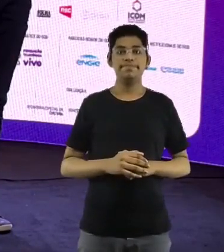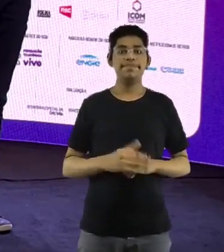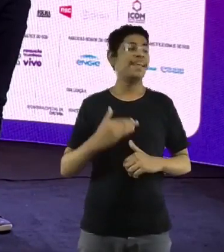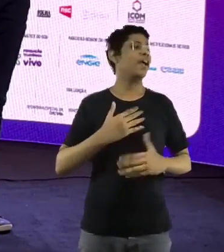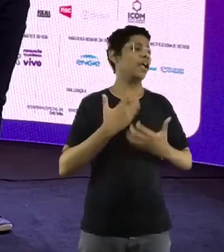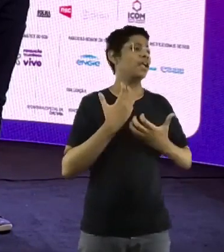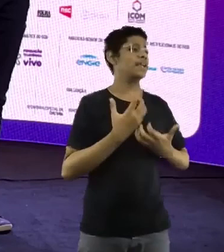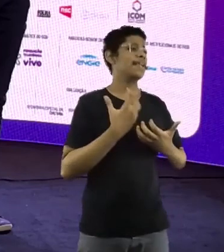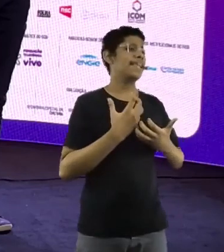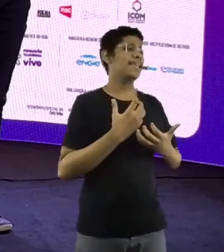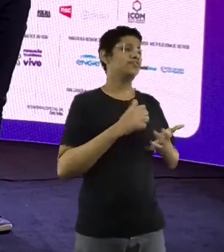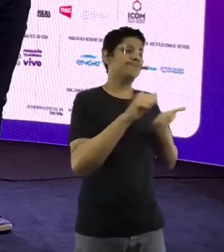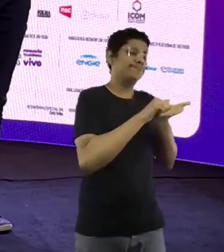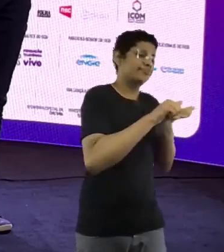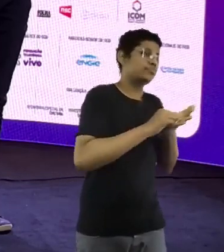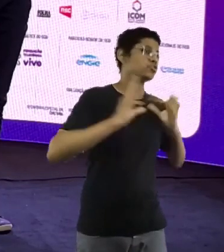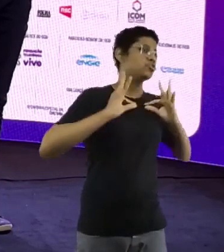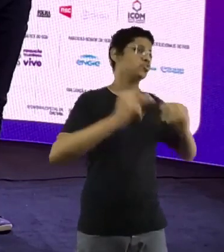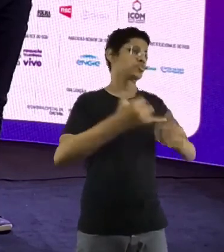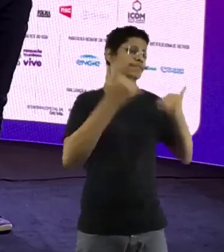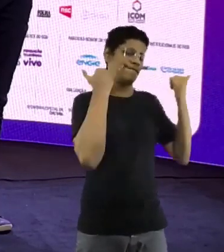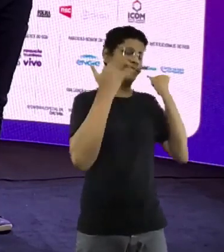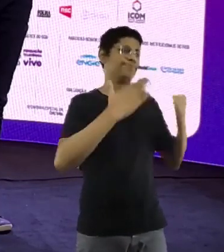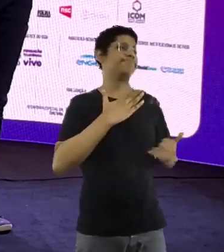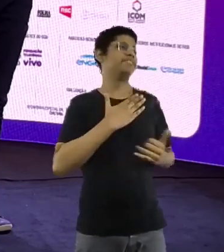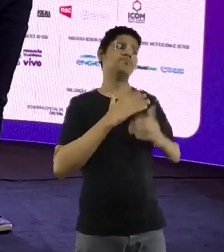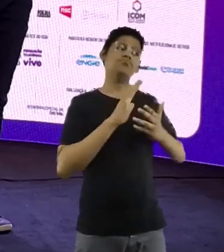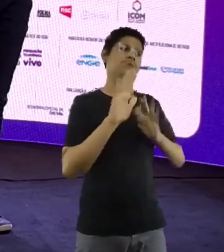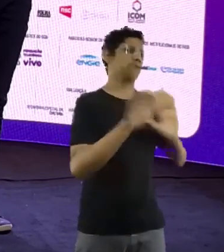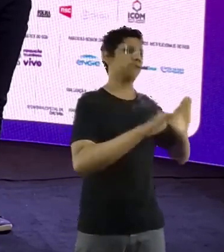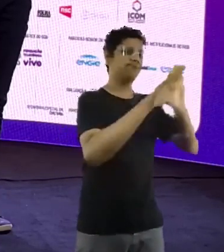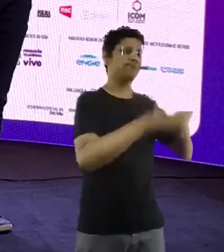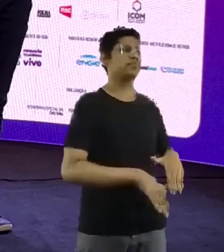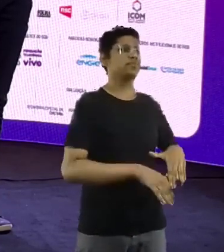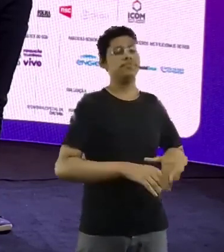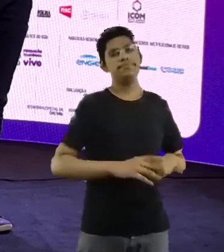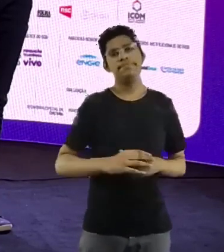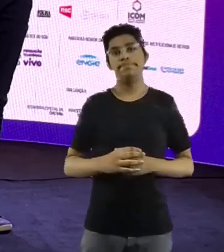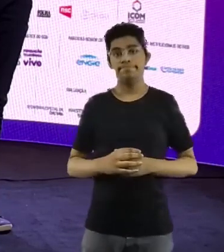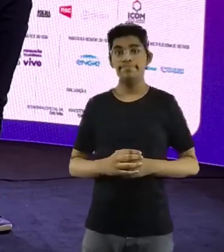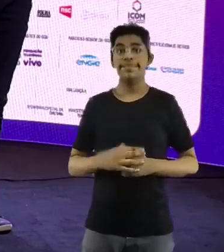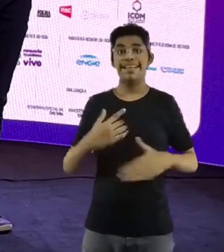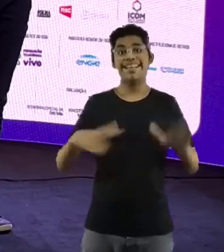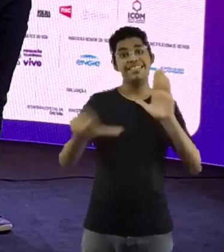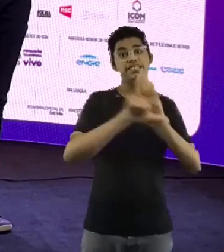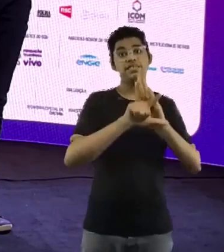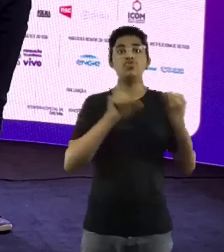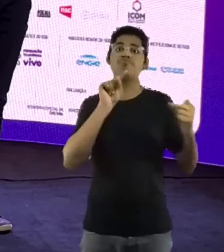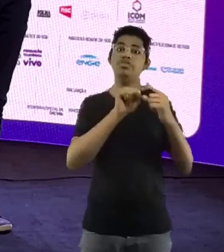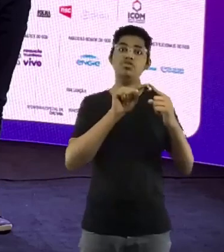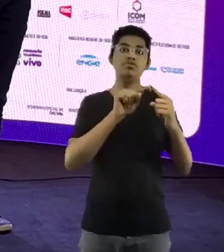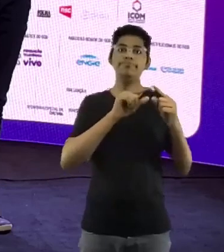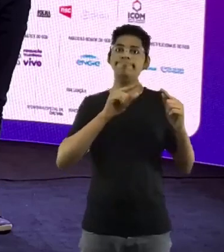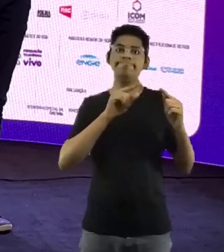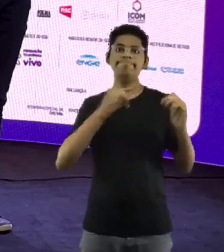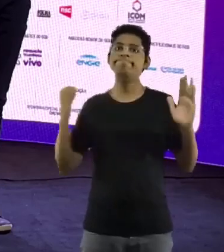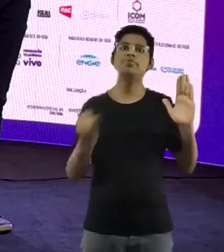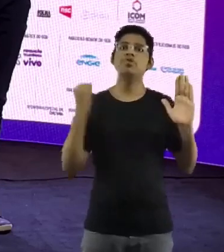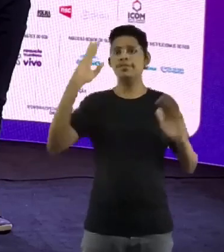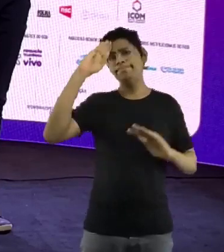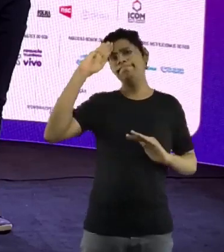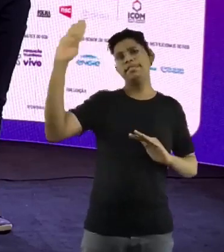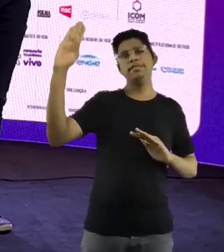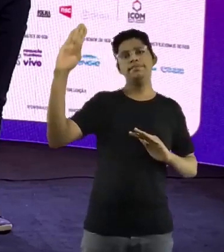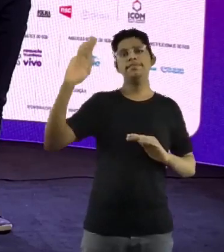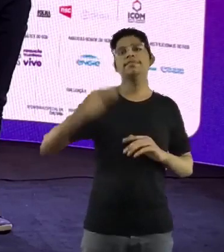mim. Então, esse é o ponto alto da LGPD, na minha opinião. E eu acredito que isso é uma das